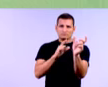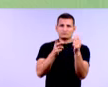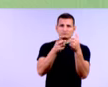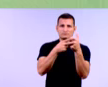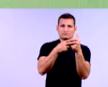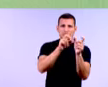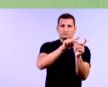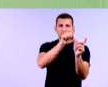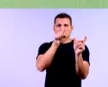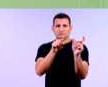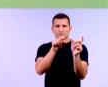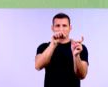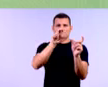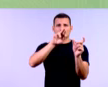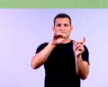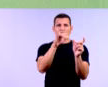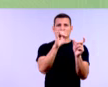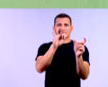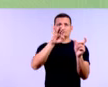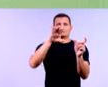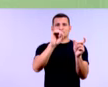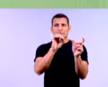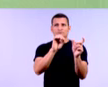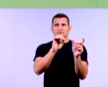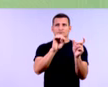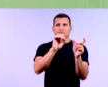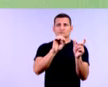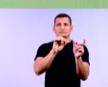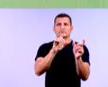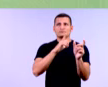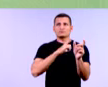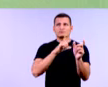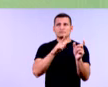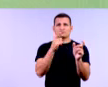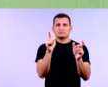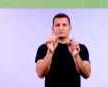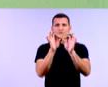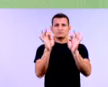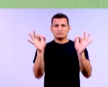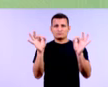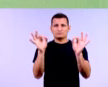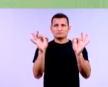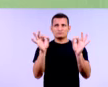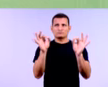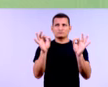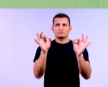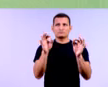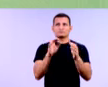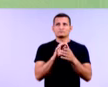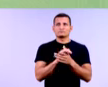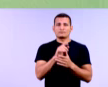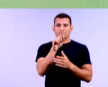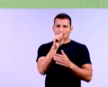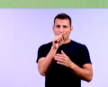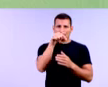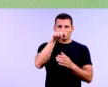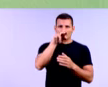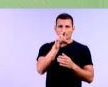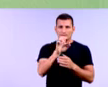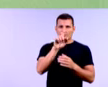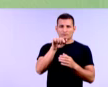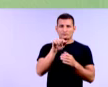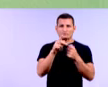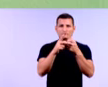um sujeito. E aqui nós temos uma outra oração, porque vai entrar um outro verbo. Esse que ele se chama